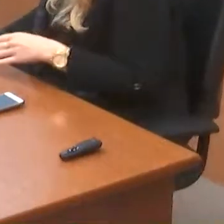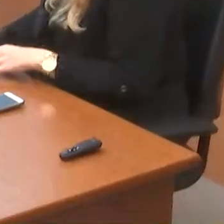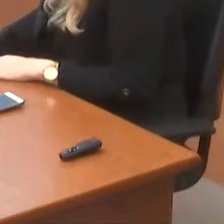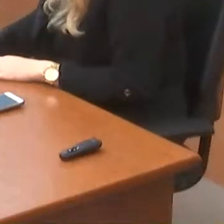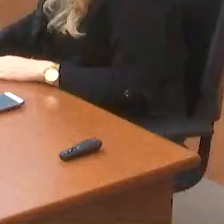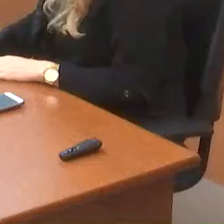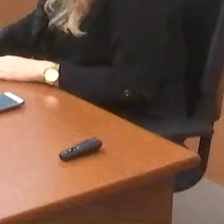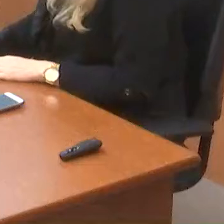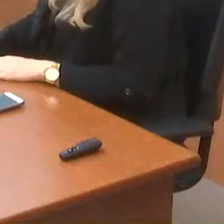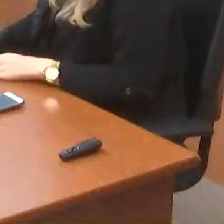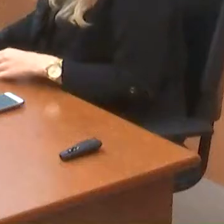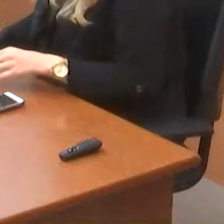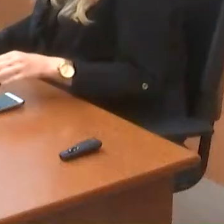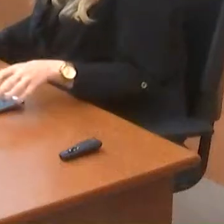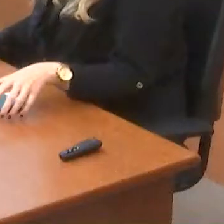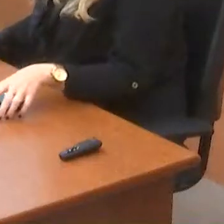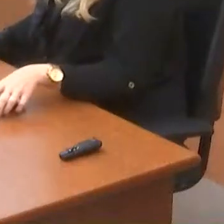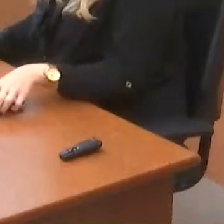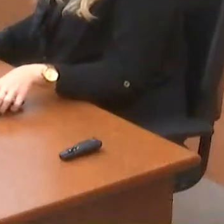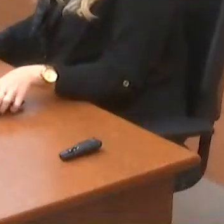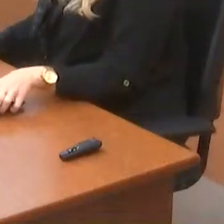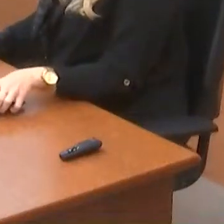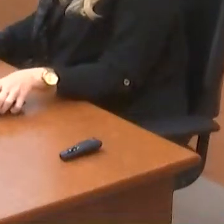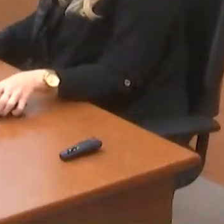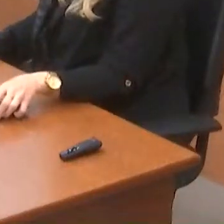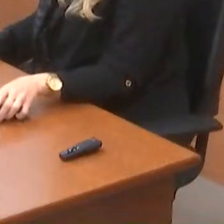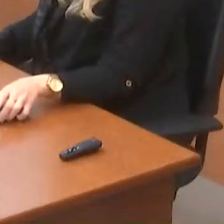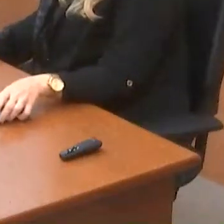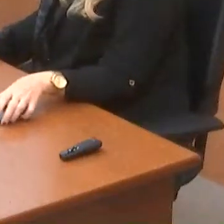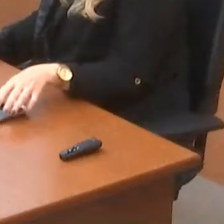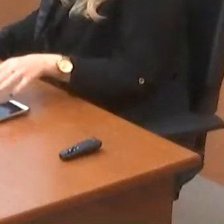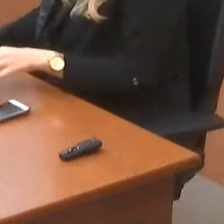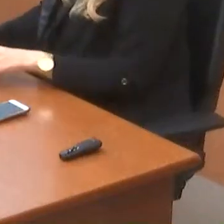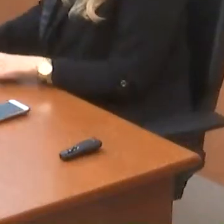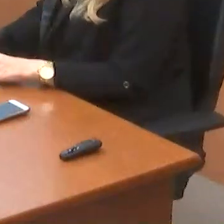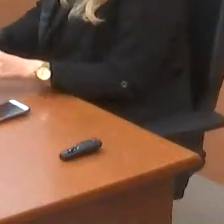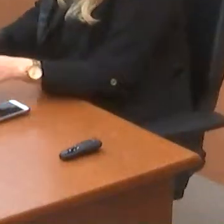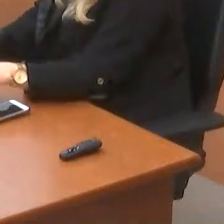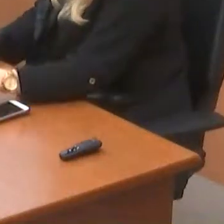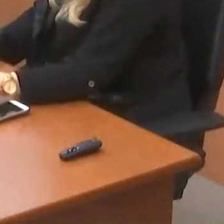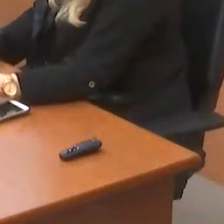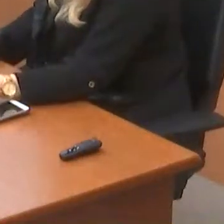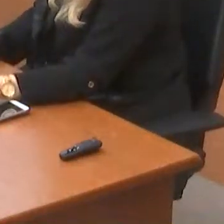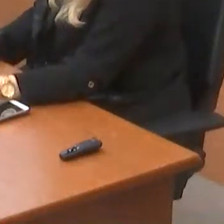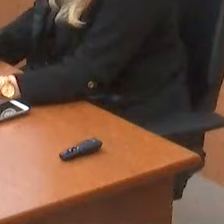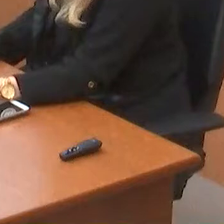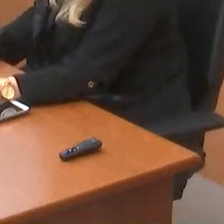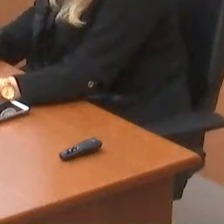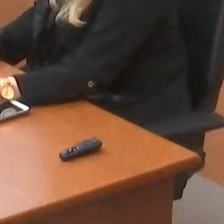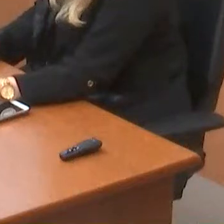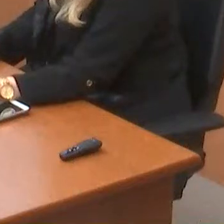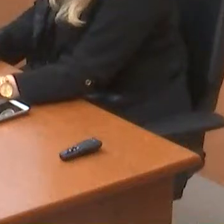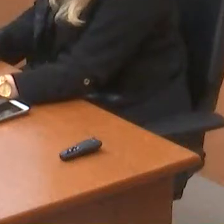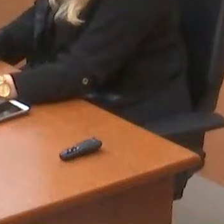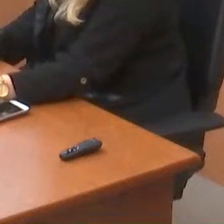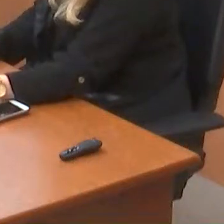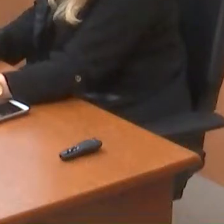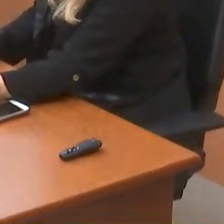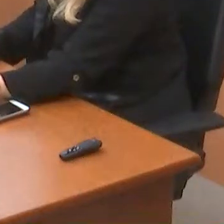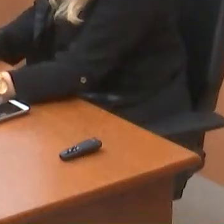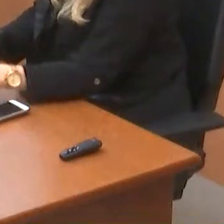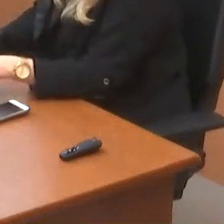Boa tarde a todos, a todas. Quero cumprimentar ao público presente aqui no plenarinho, também ao público que nos acompanha ao vivo pela TV